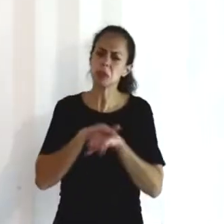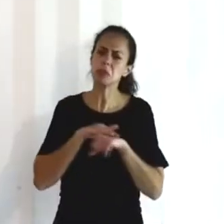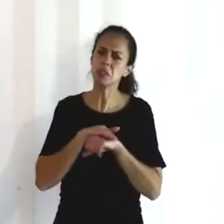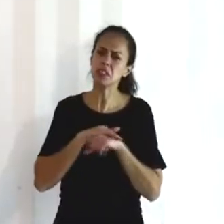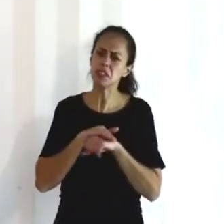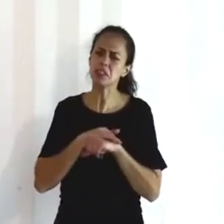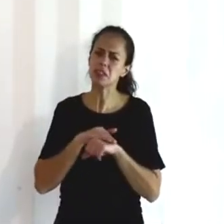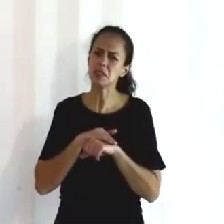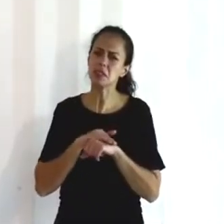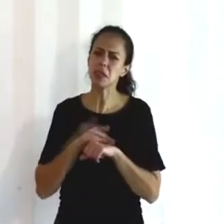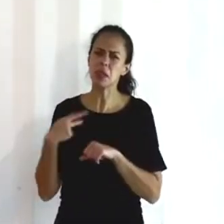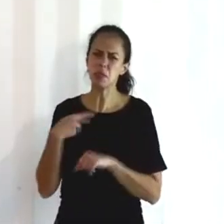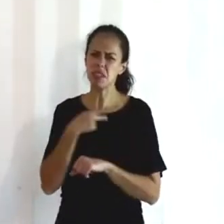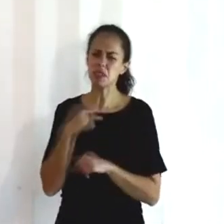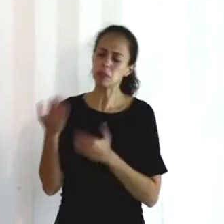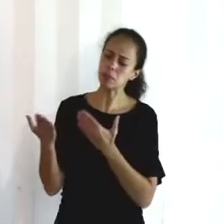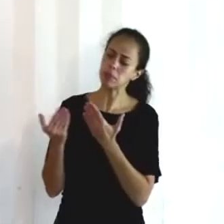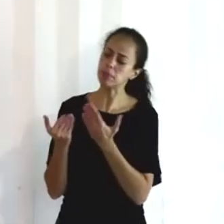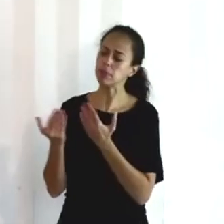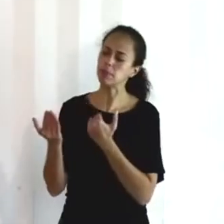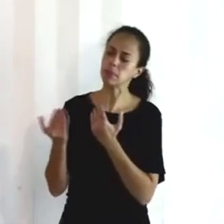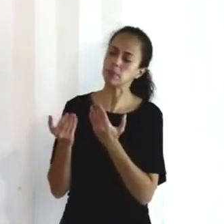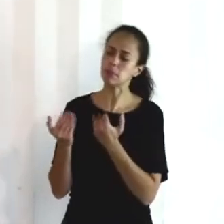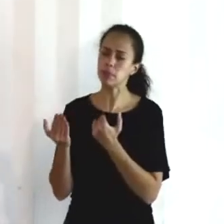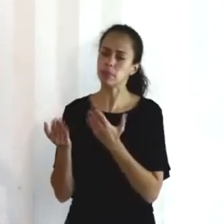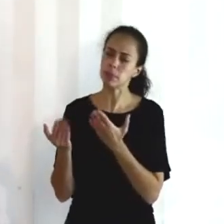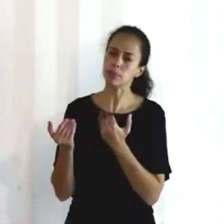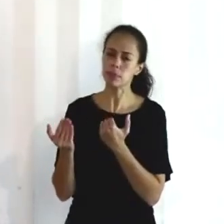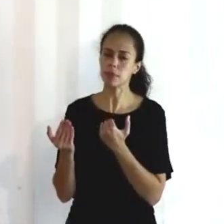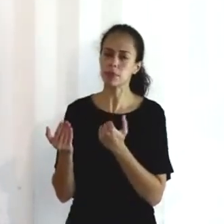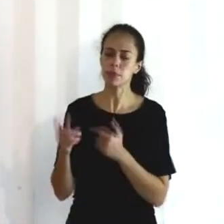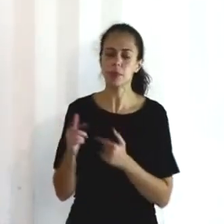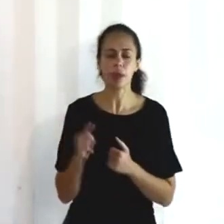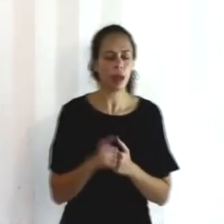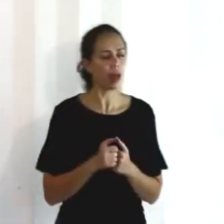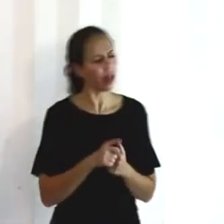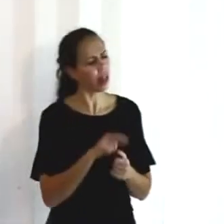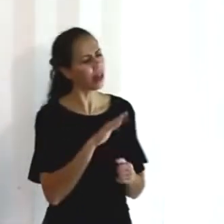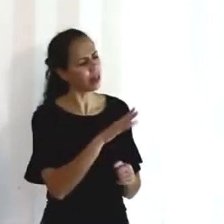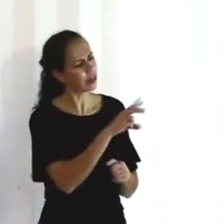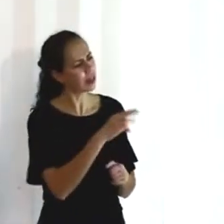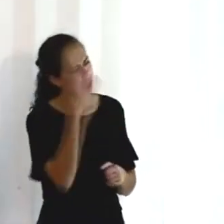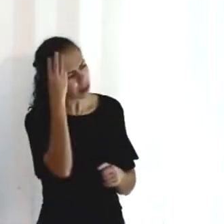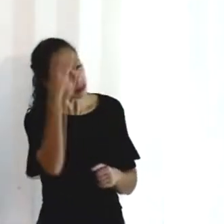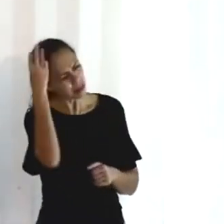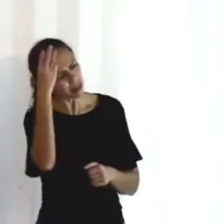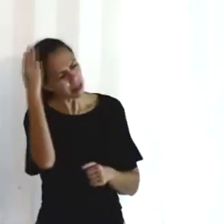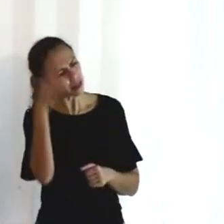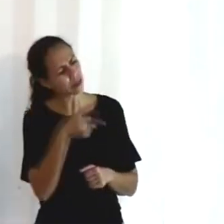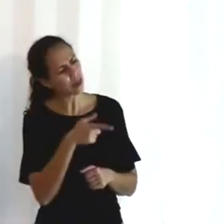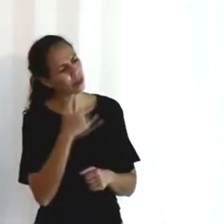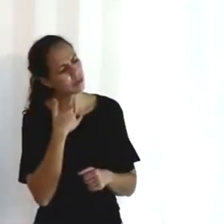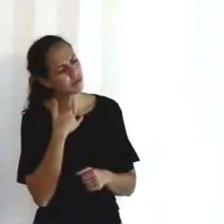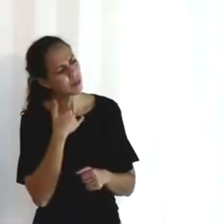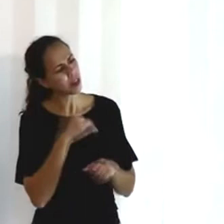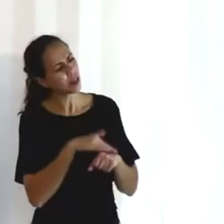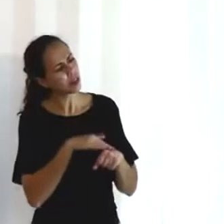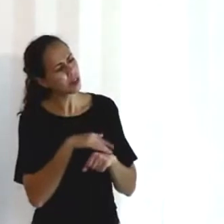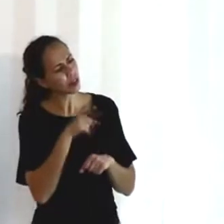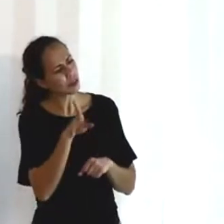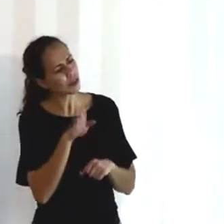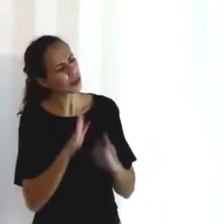mim: sabe, Sérgio, uma das vezes mais estranhas que eu já vi, eu fui pregar em uma igreja, e